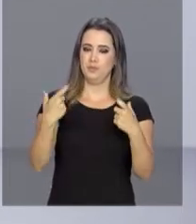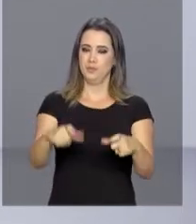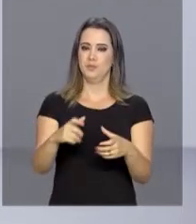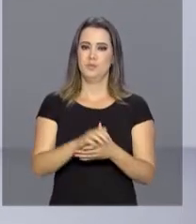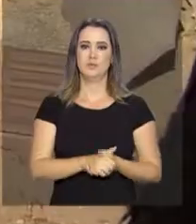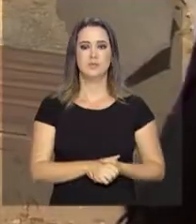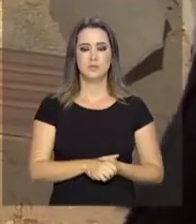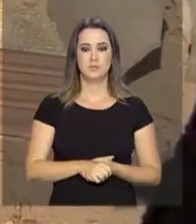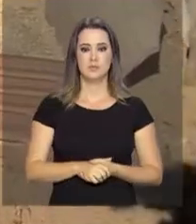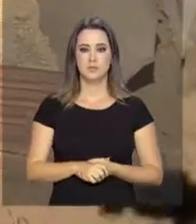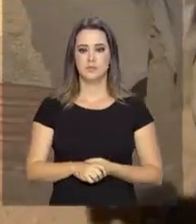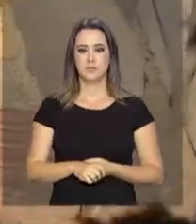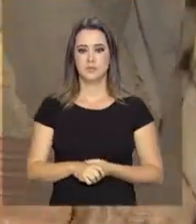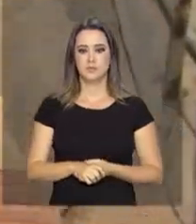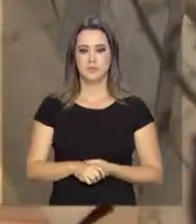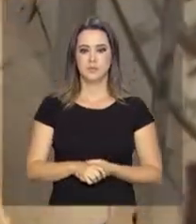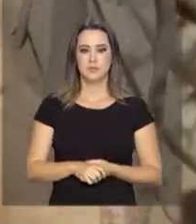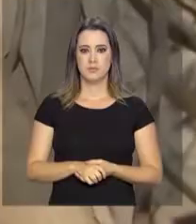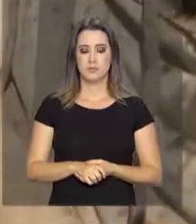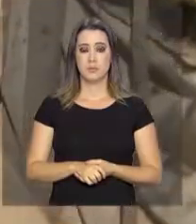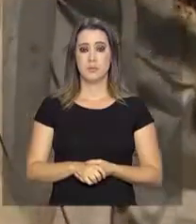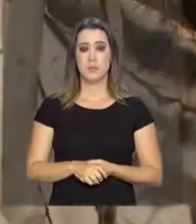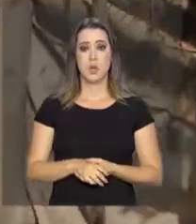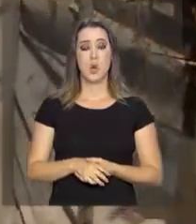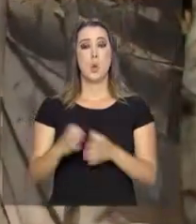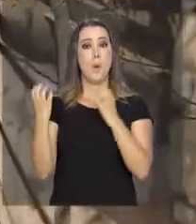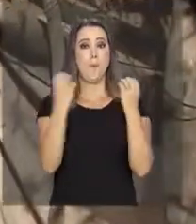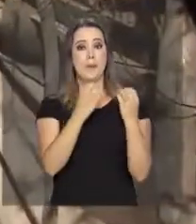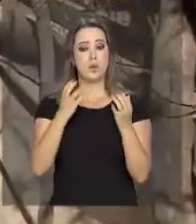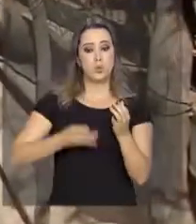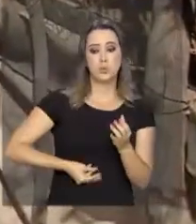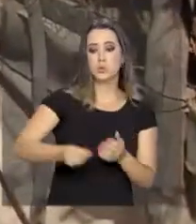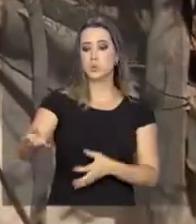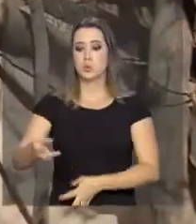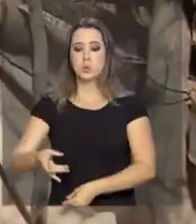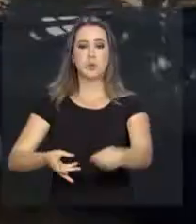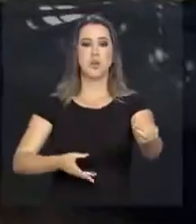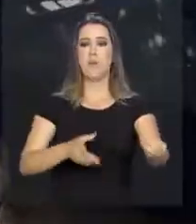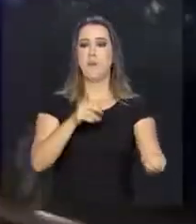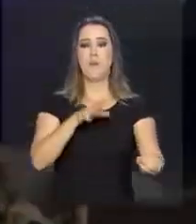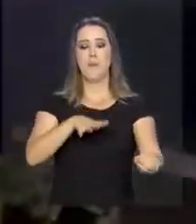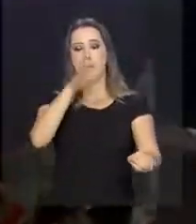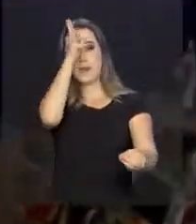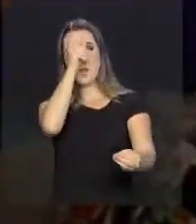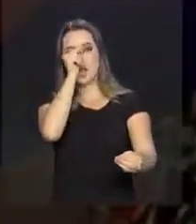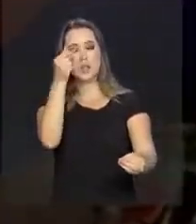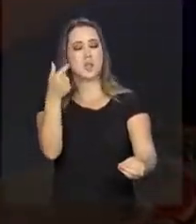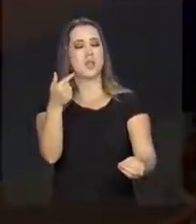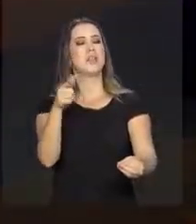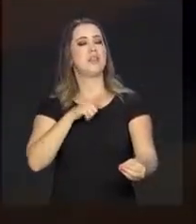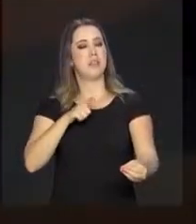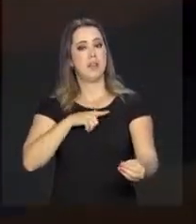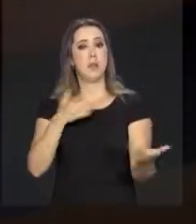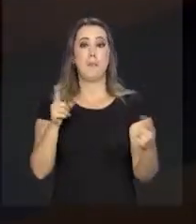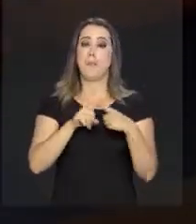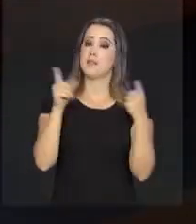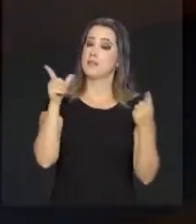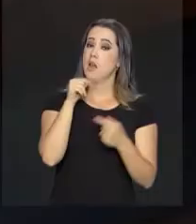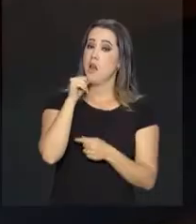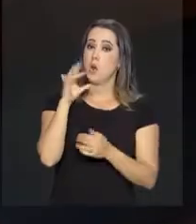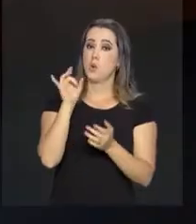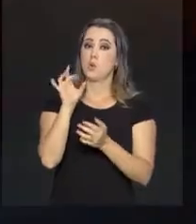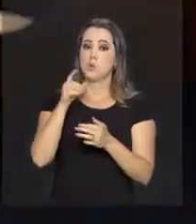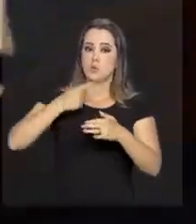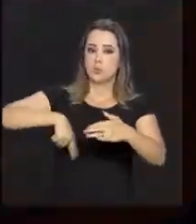região. O milho para as galinhas não falta. Já a água, por enquanto, só da cisterna.